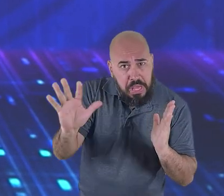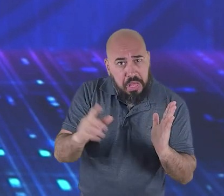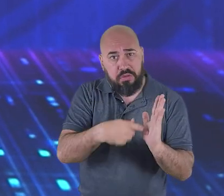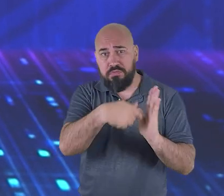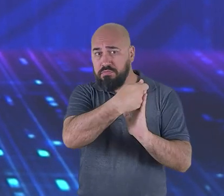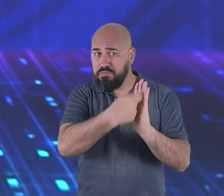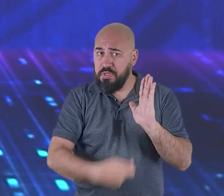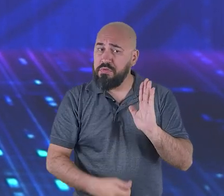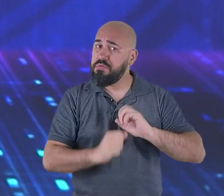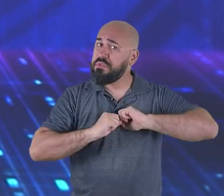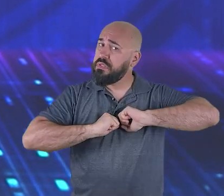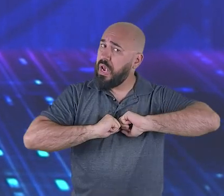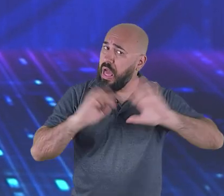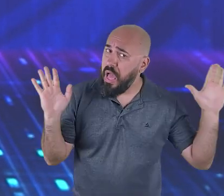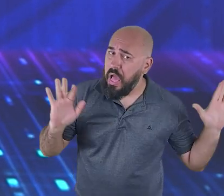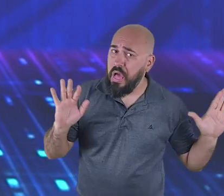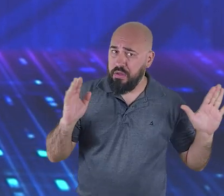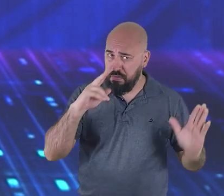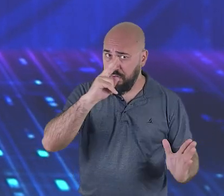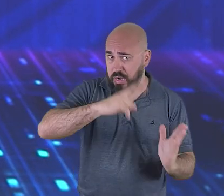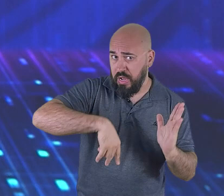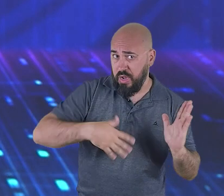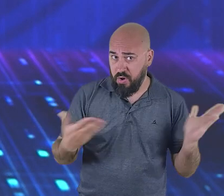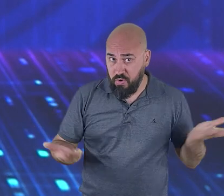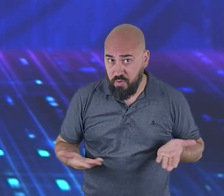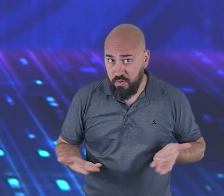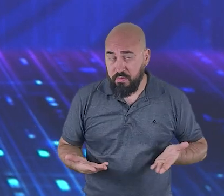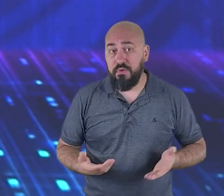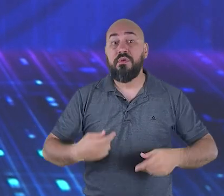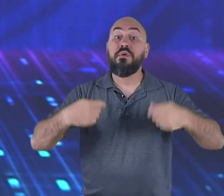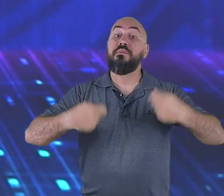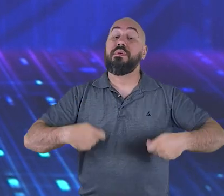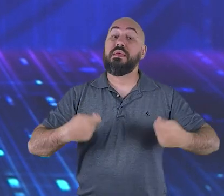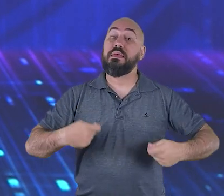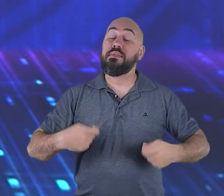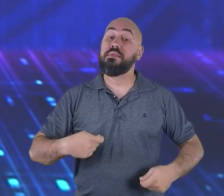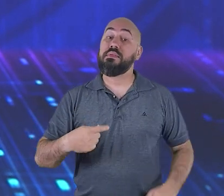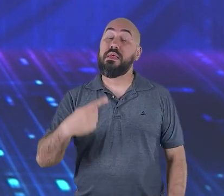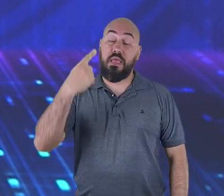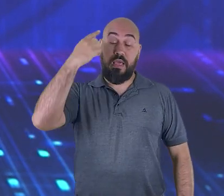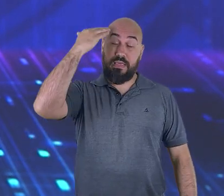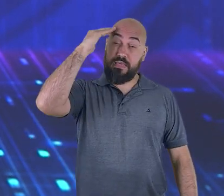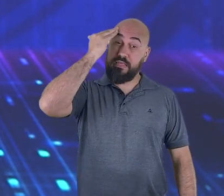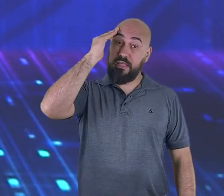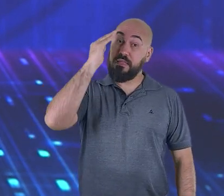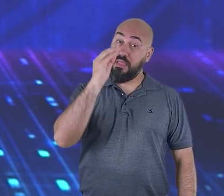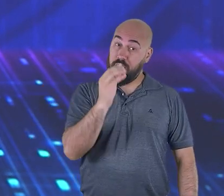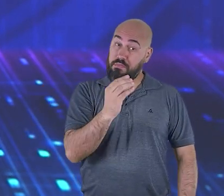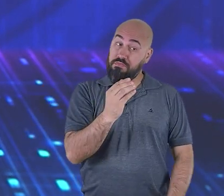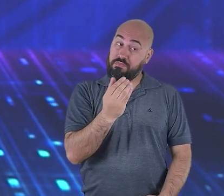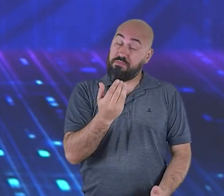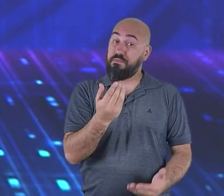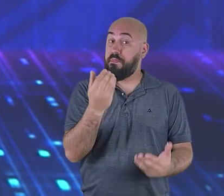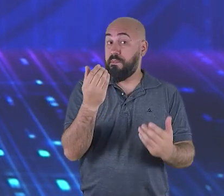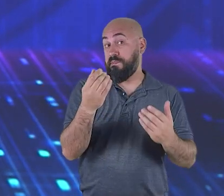texto que nós acabamos de ler, algumas questões precisam ser levantadas.